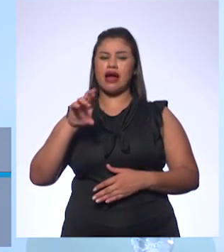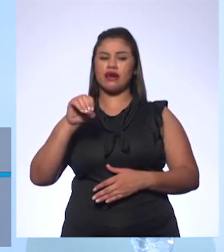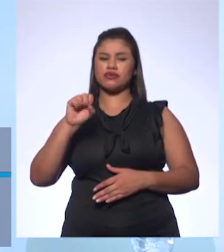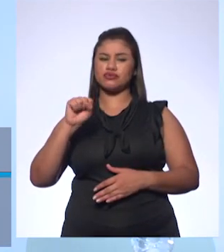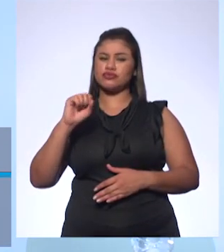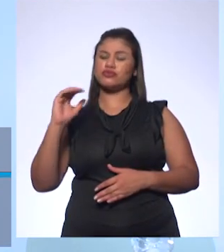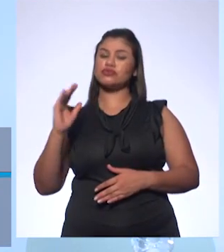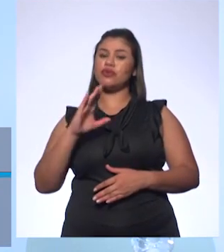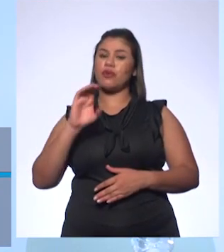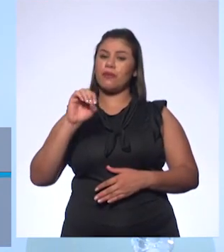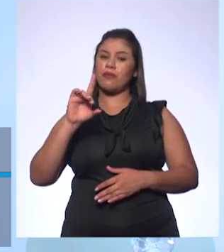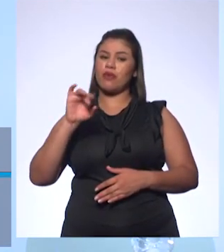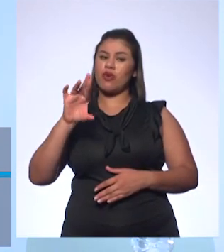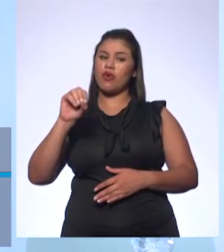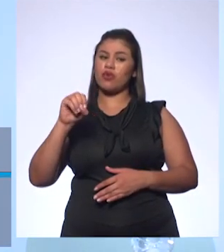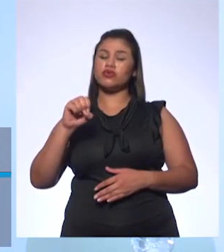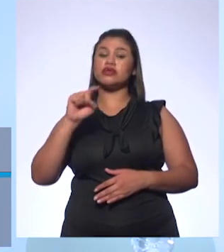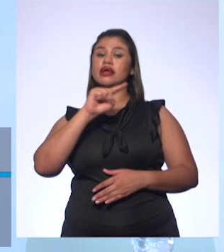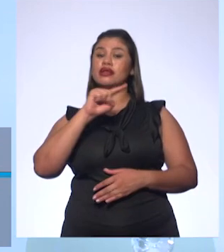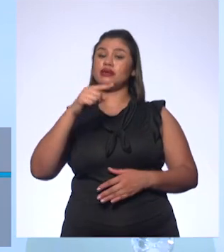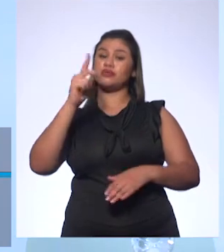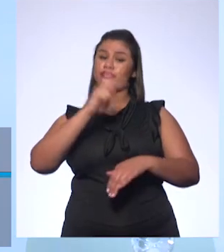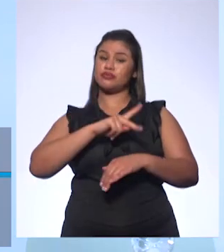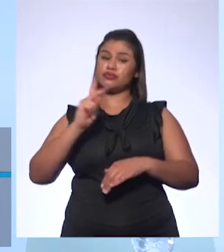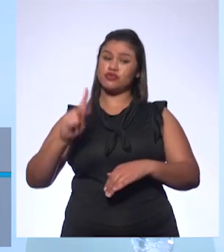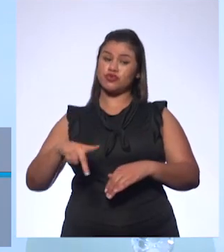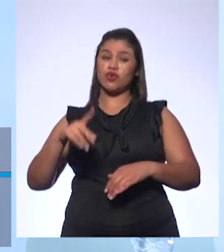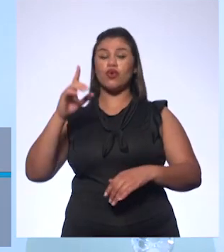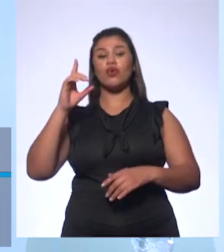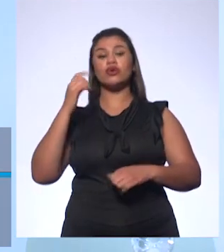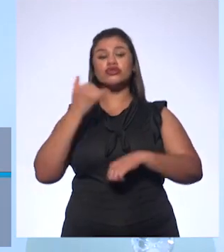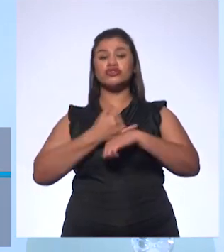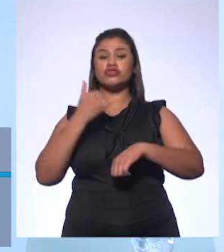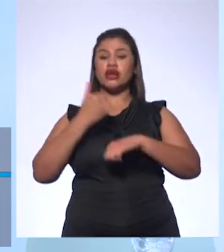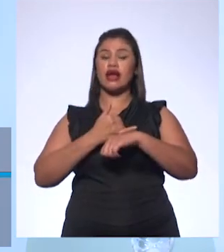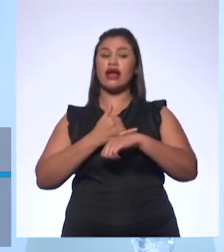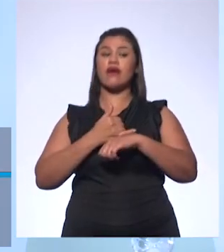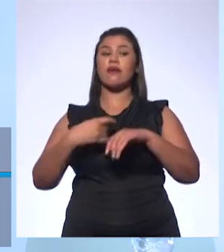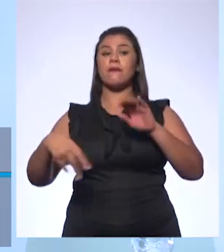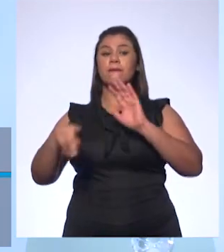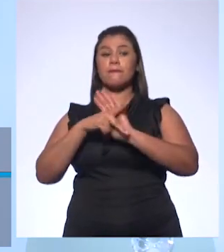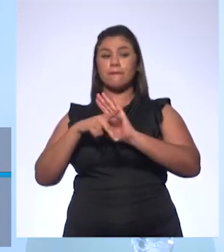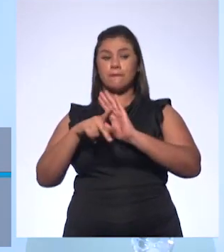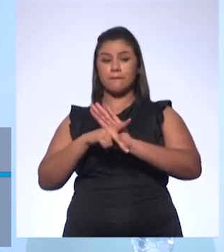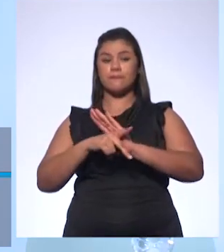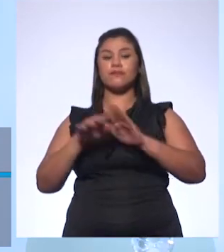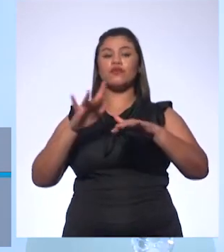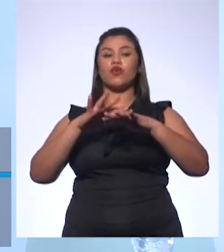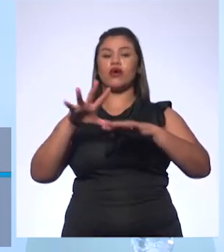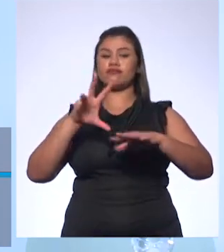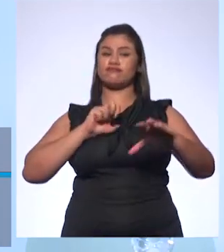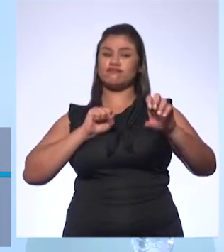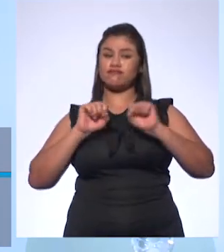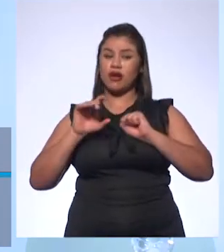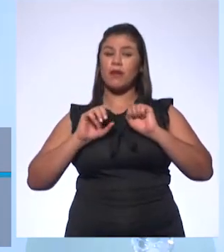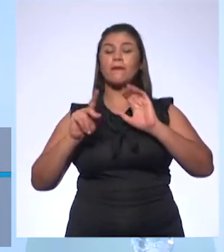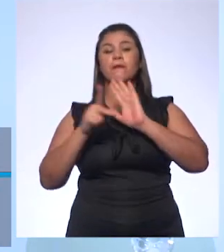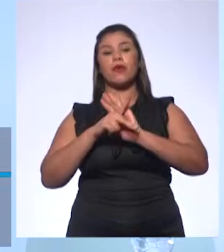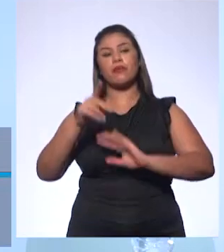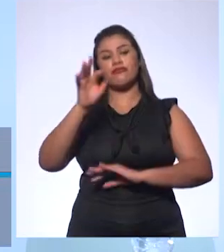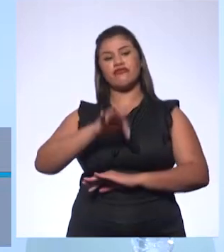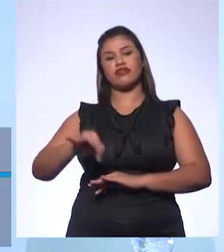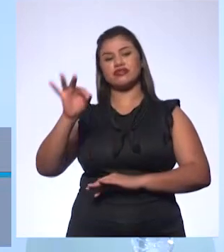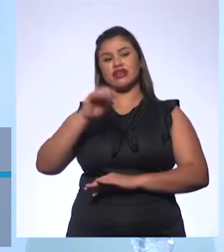é professor e é chefe lá do Departamento de Doenças Infecciosas, da Faculdade de Medicina da USP. Já viu, se eu tiver um mau